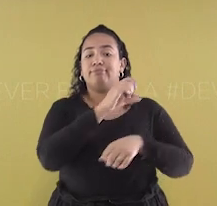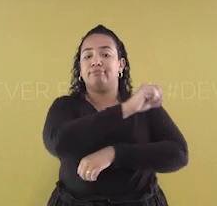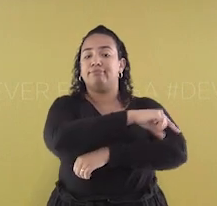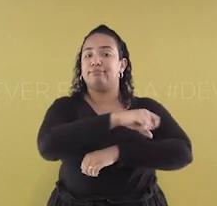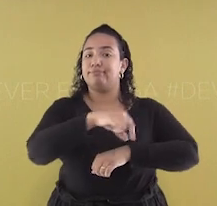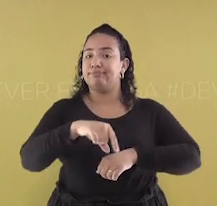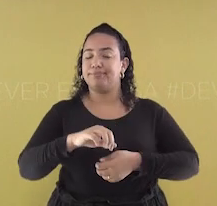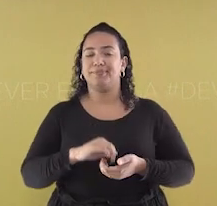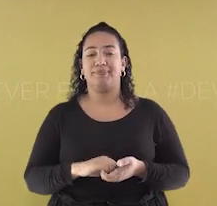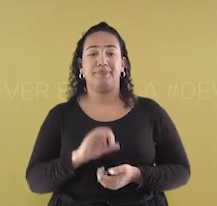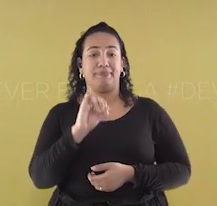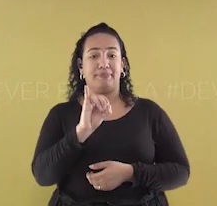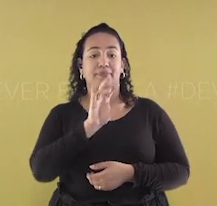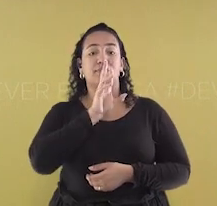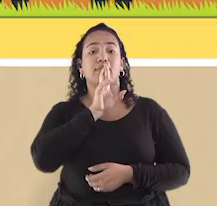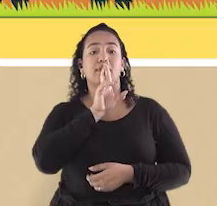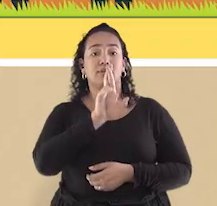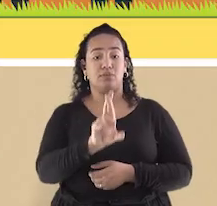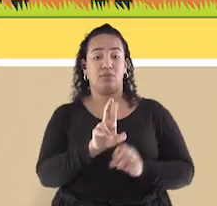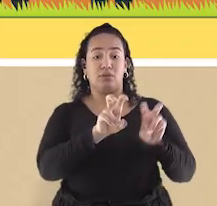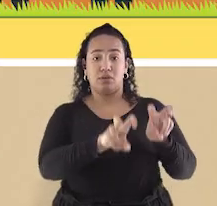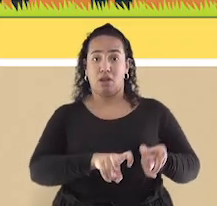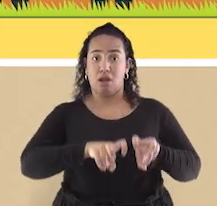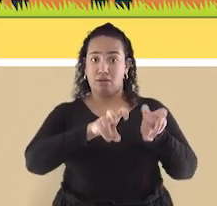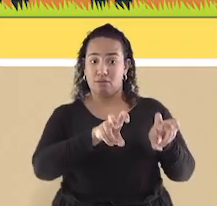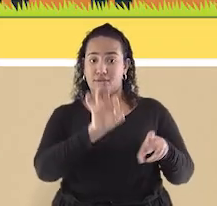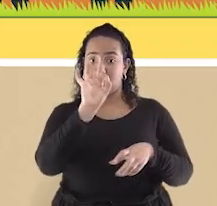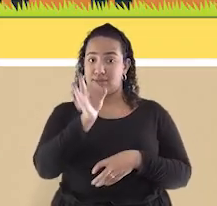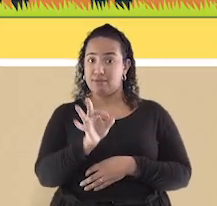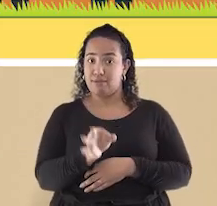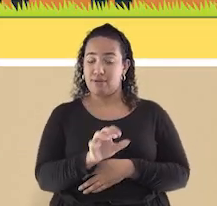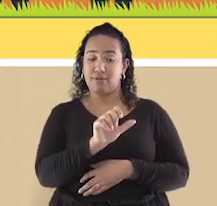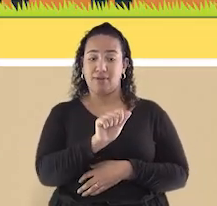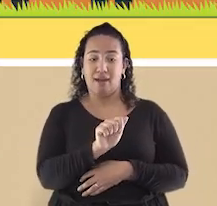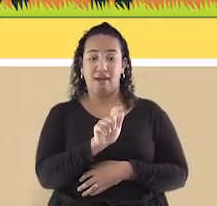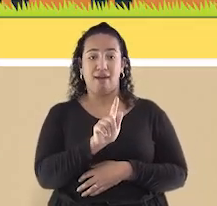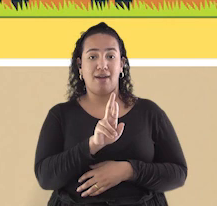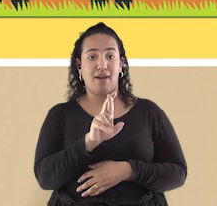serviço, que está ligado às plantações? Acertou quem disse a palavra